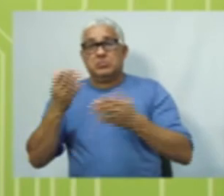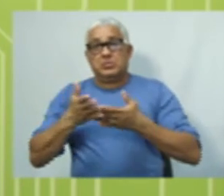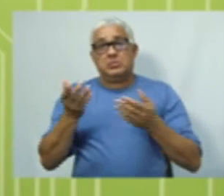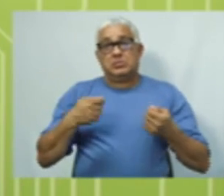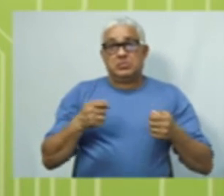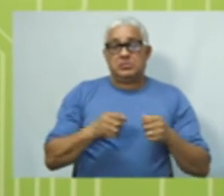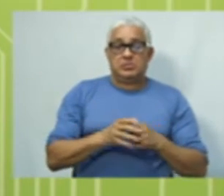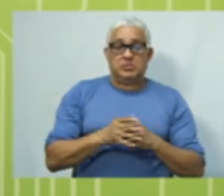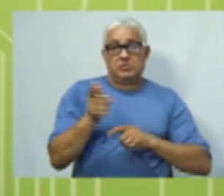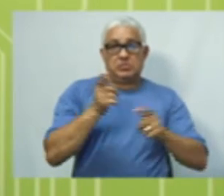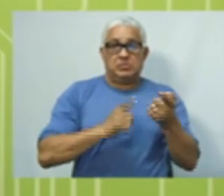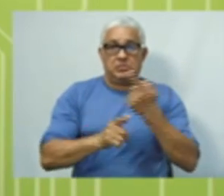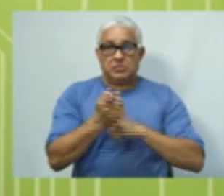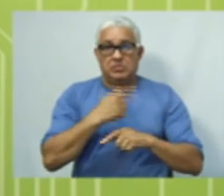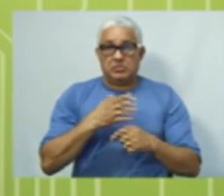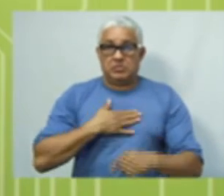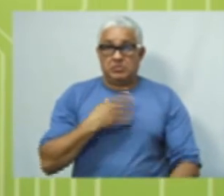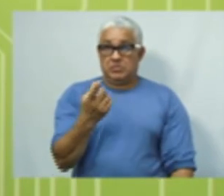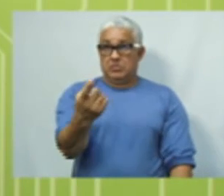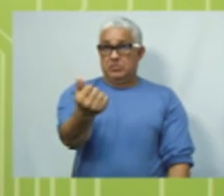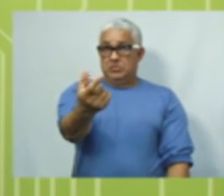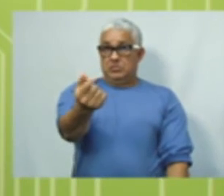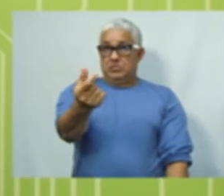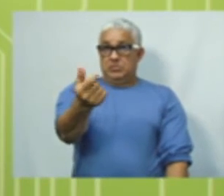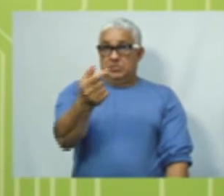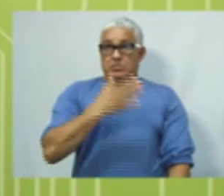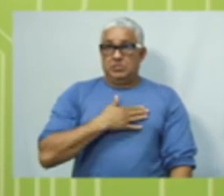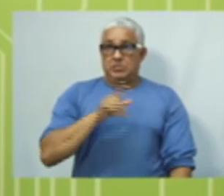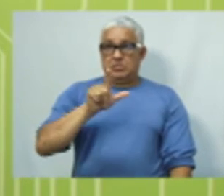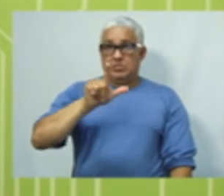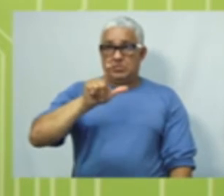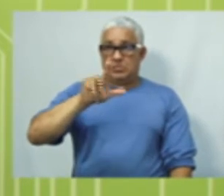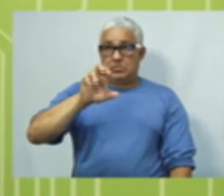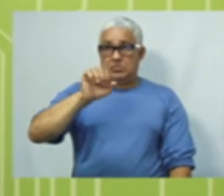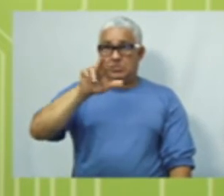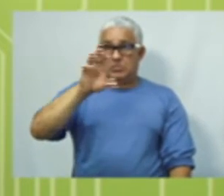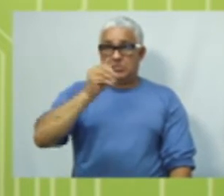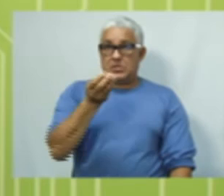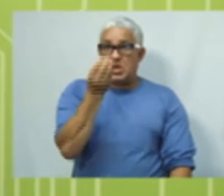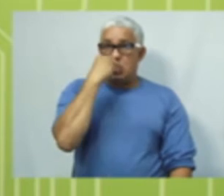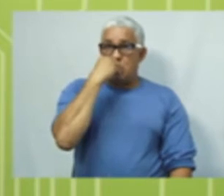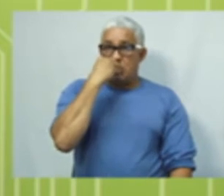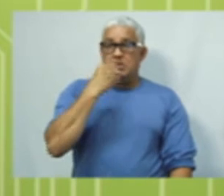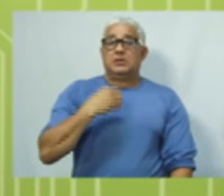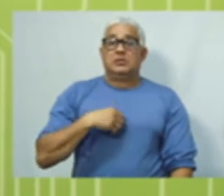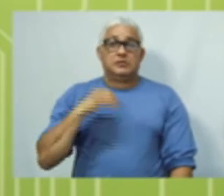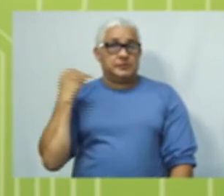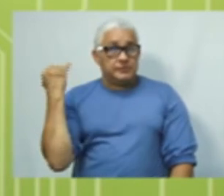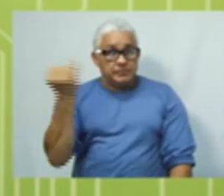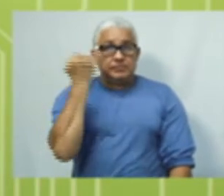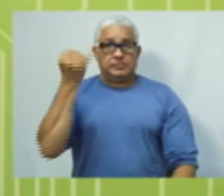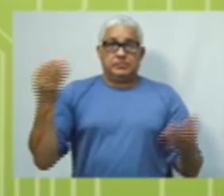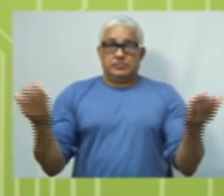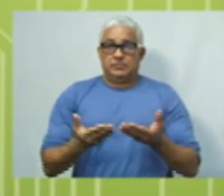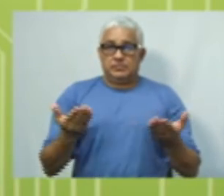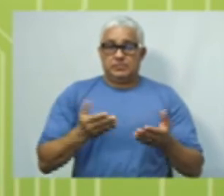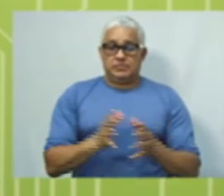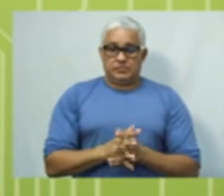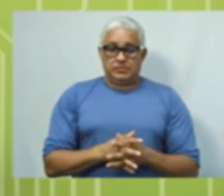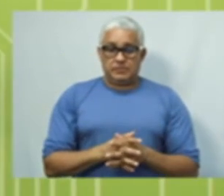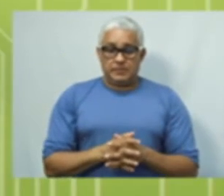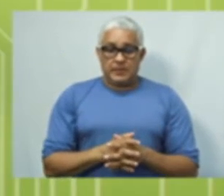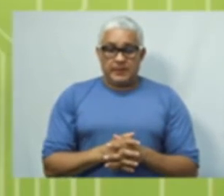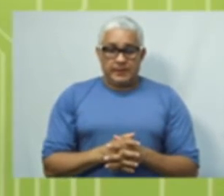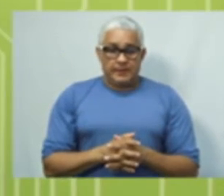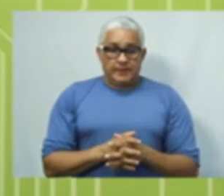meu dinheiro, o meu lucro que entrou dentro dessa empresa, correto? Isso aí é fundamental agora nessa fase